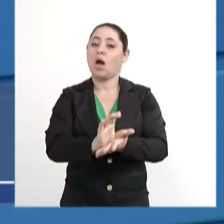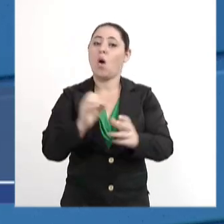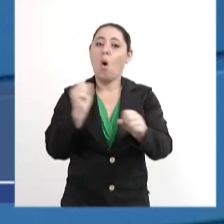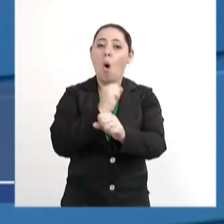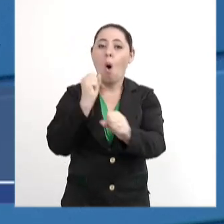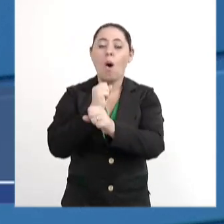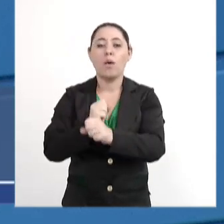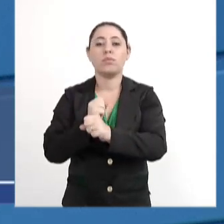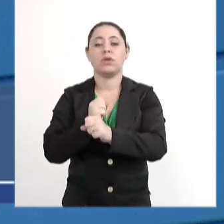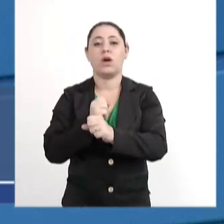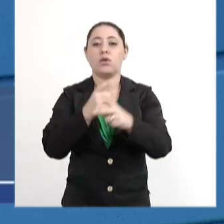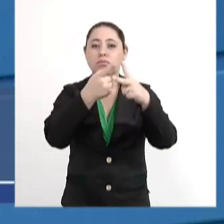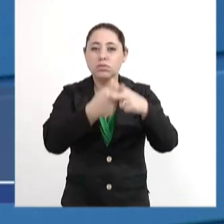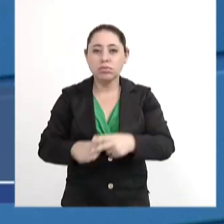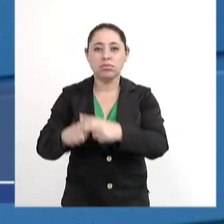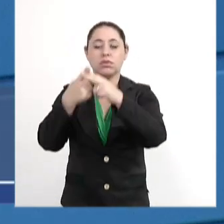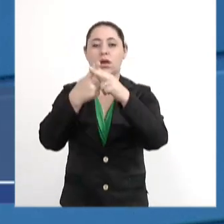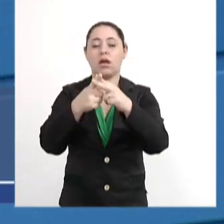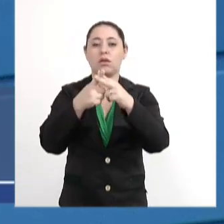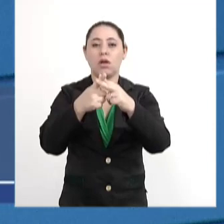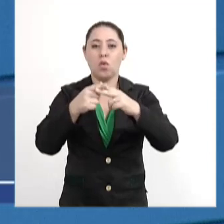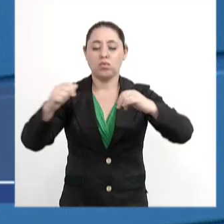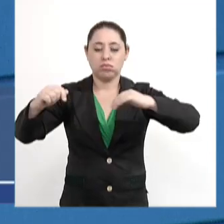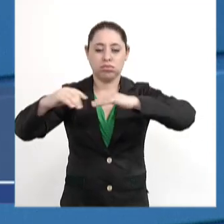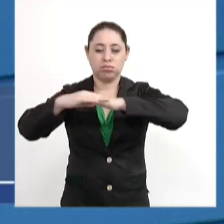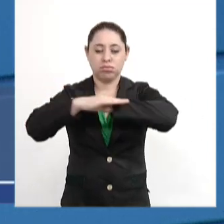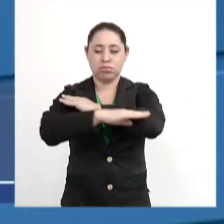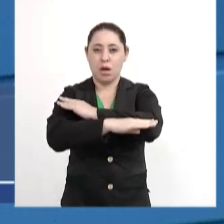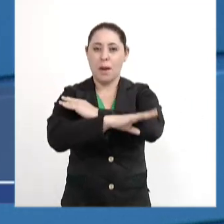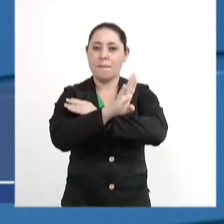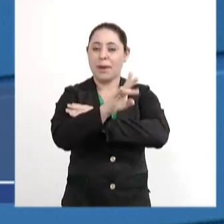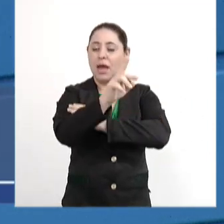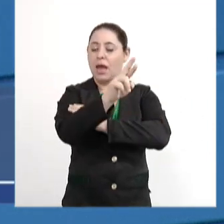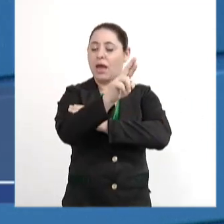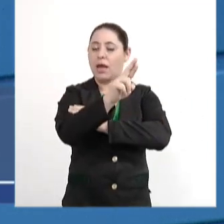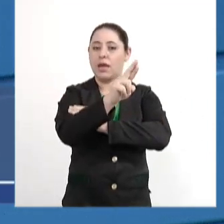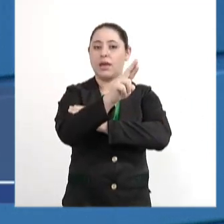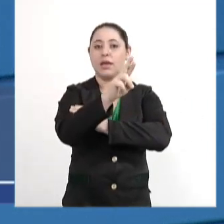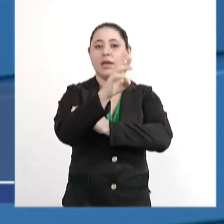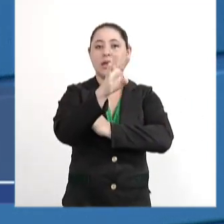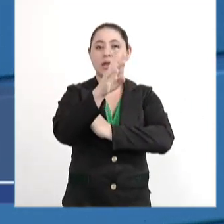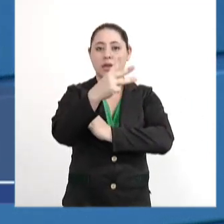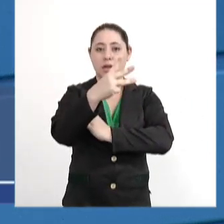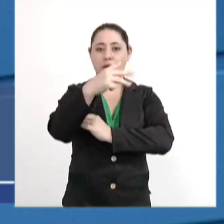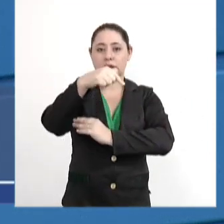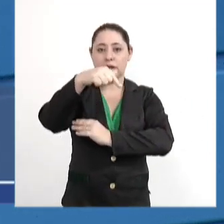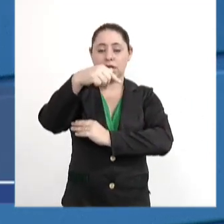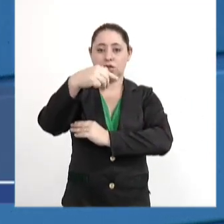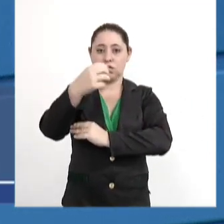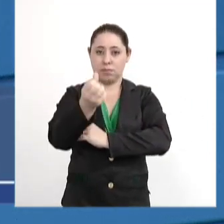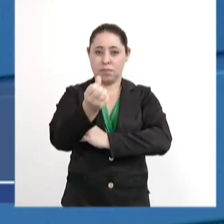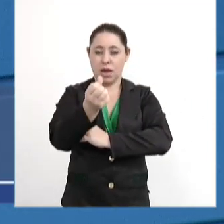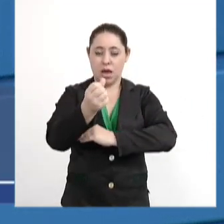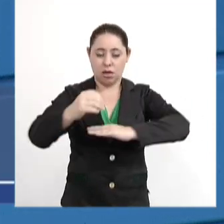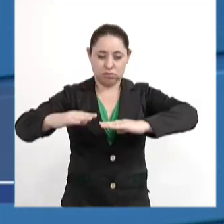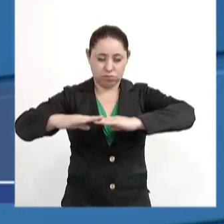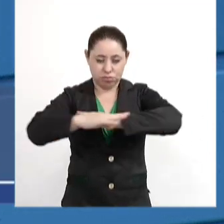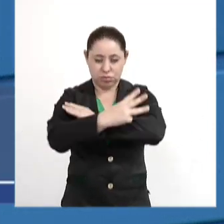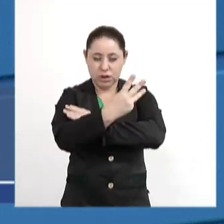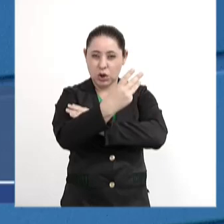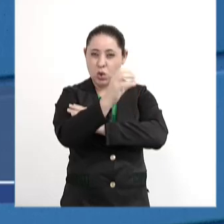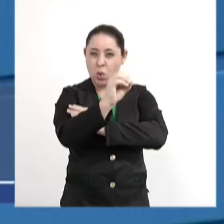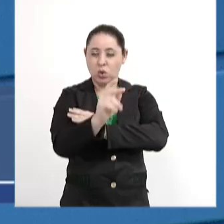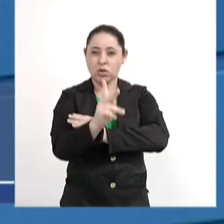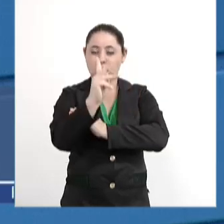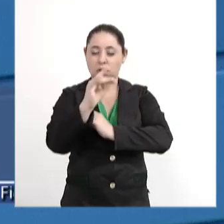obras de recuperação do pavimento asfáltico da BR-376, no trecho de 38 quilômetros que liga o